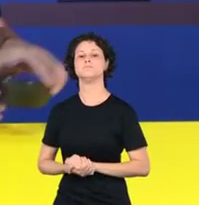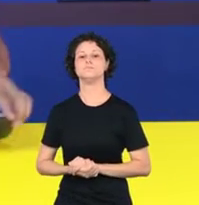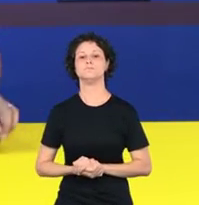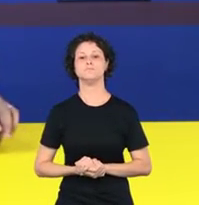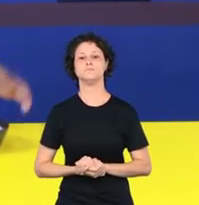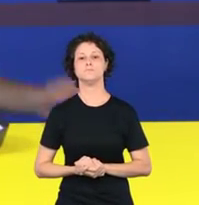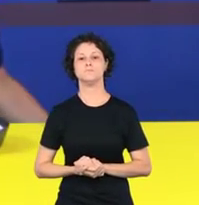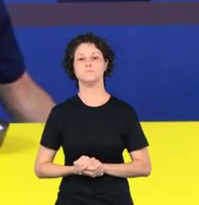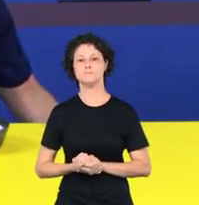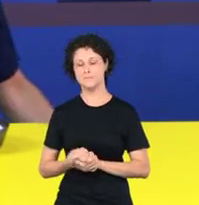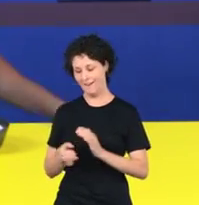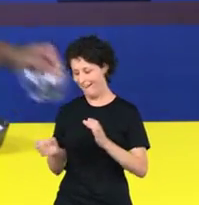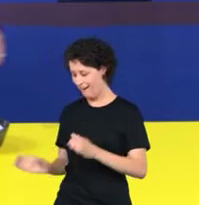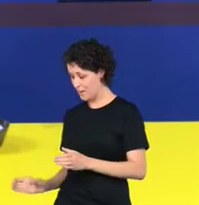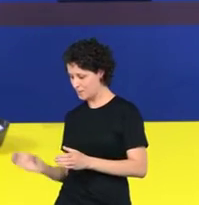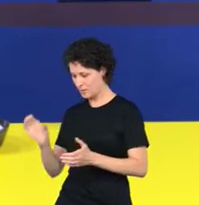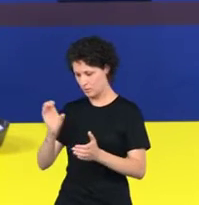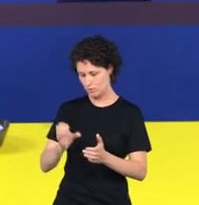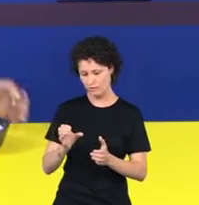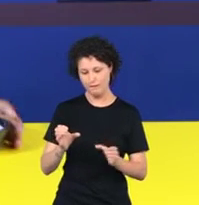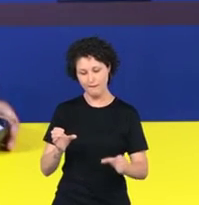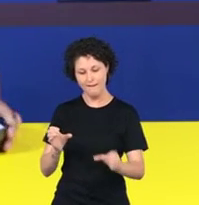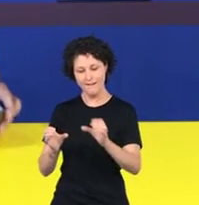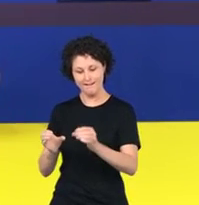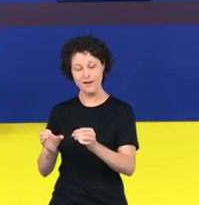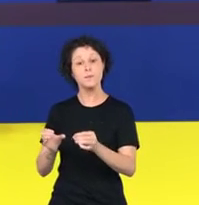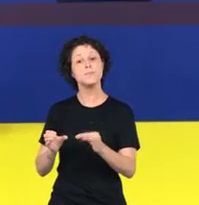Vamos pegar aqui o açúcar e a xícara.